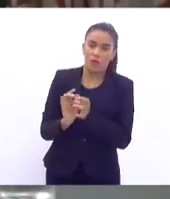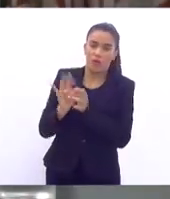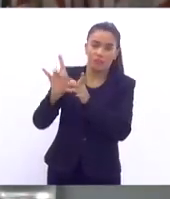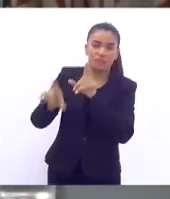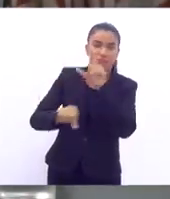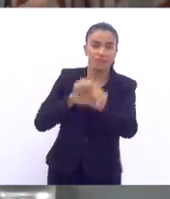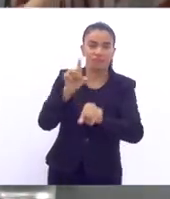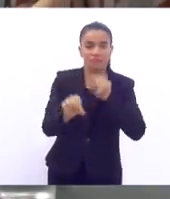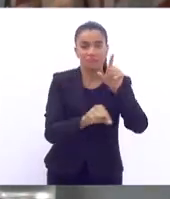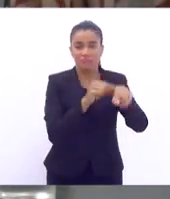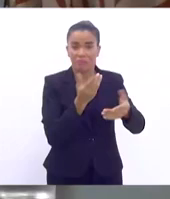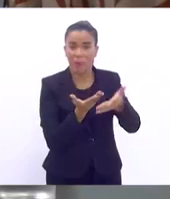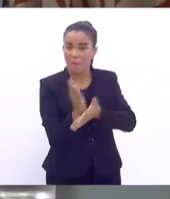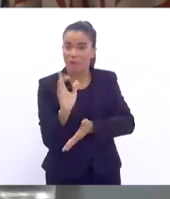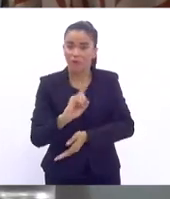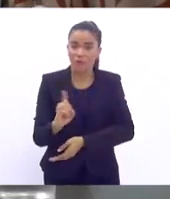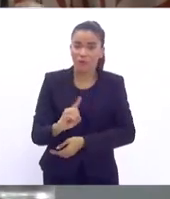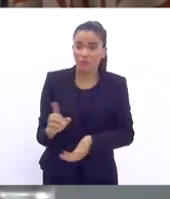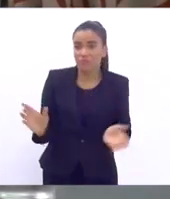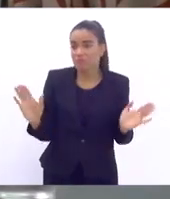a fazer esse remanente